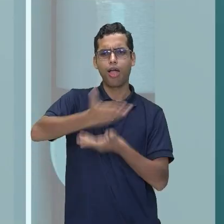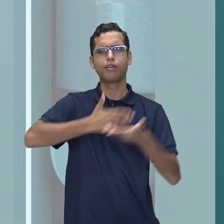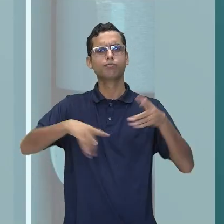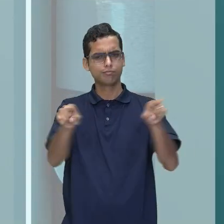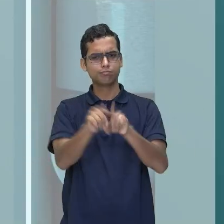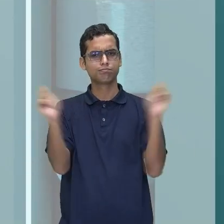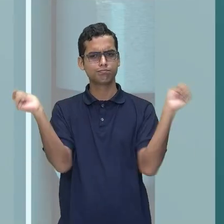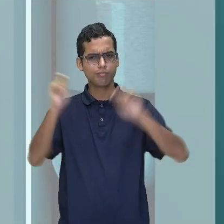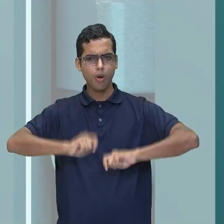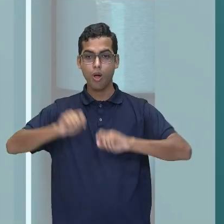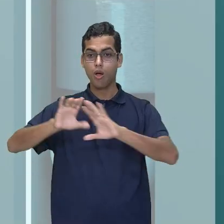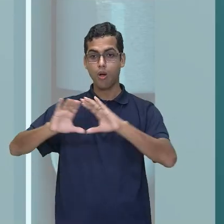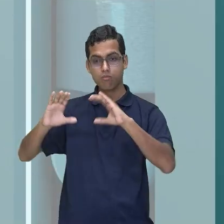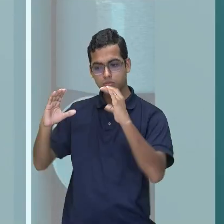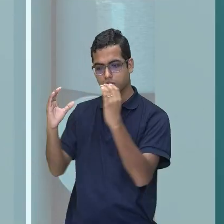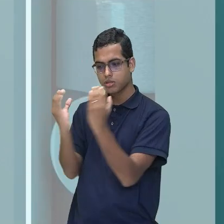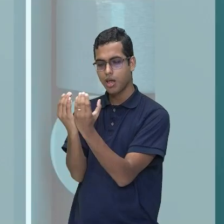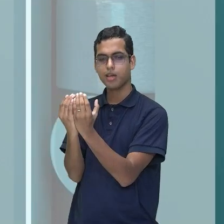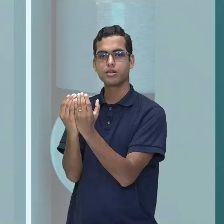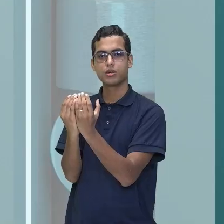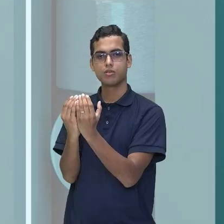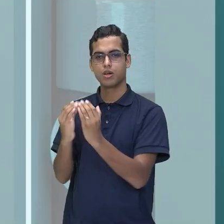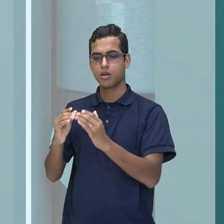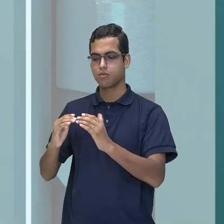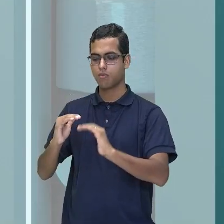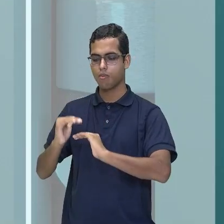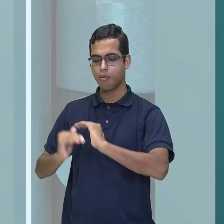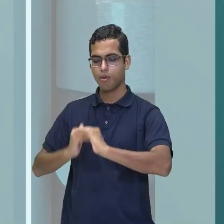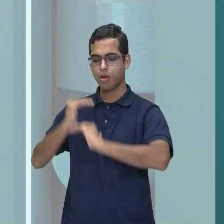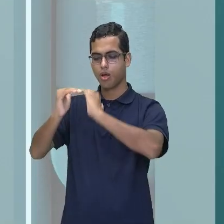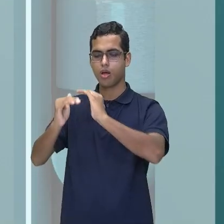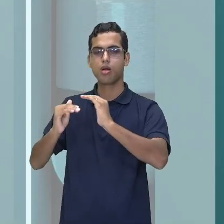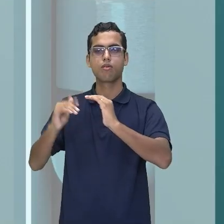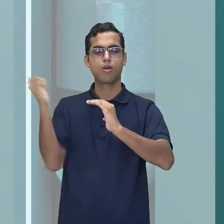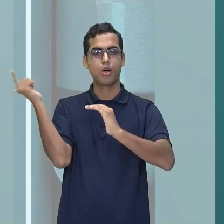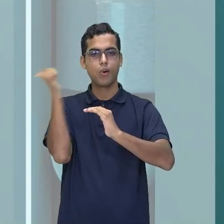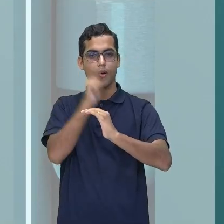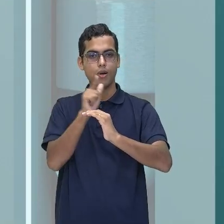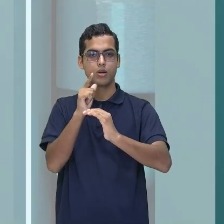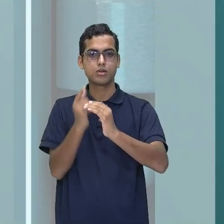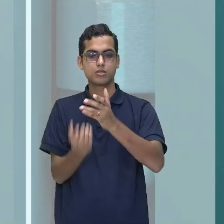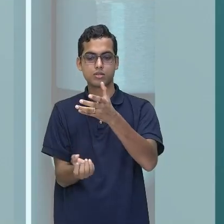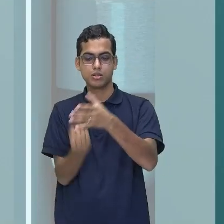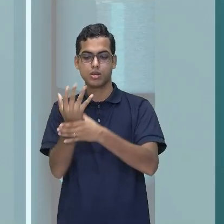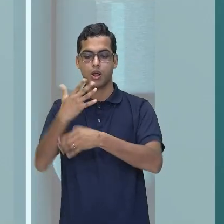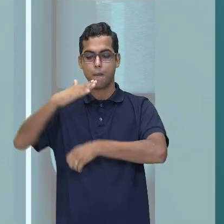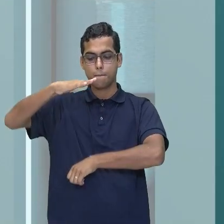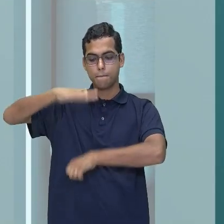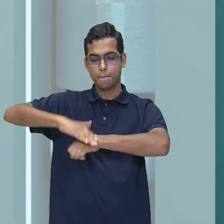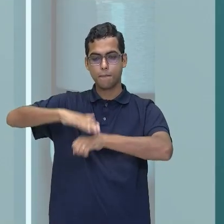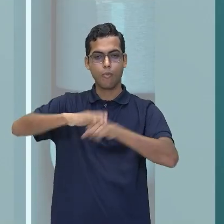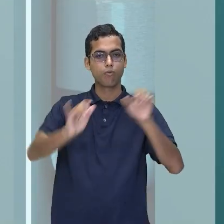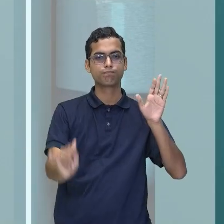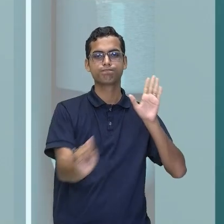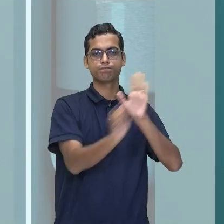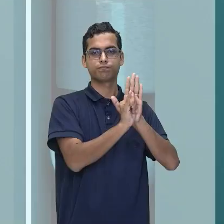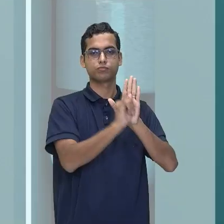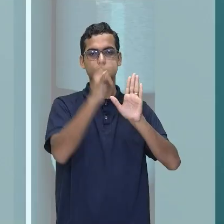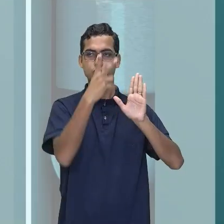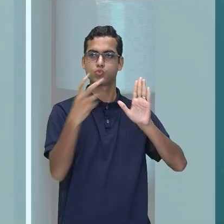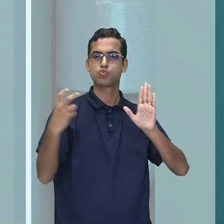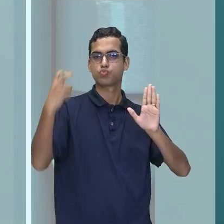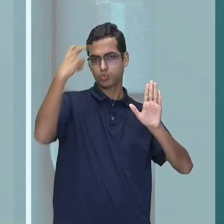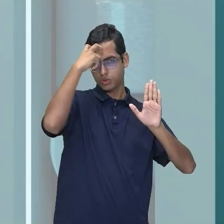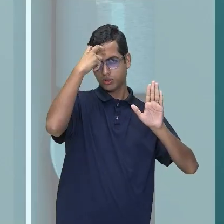vai criando uma identidade. Então vejam como que o esporte é importante, mesmo esses que a gente está falando aqui, o